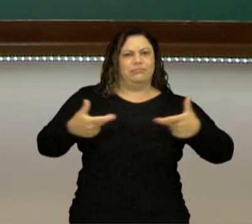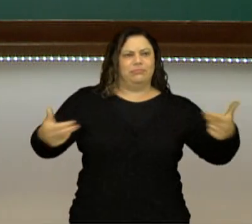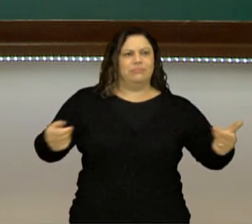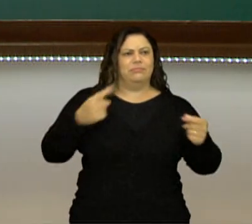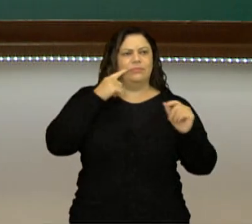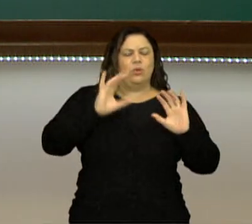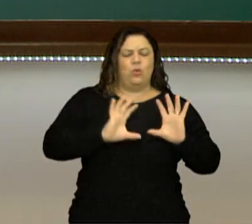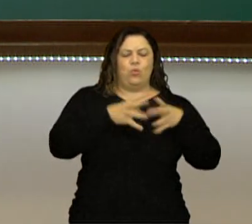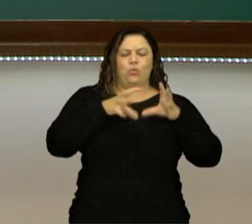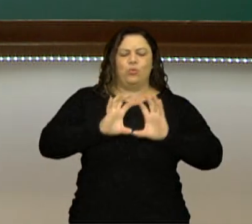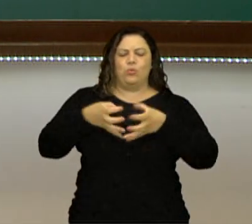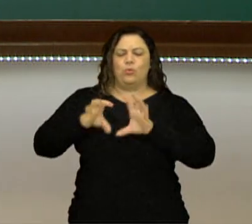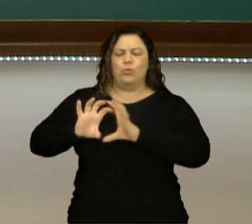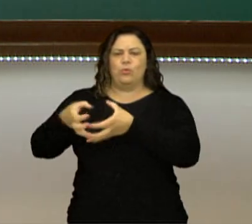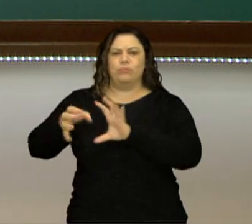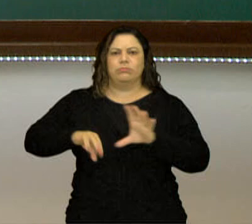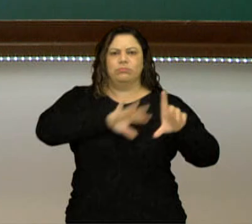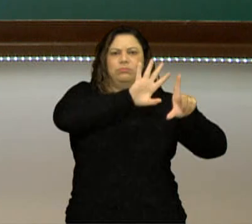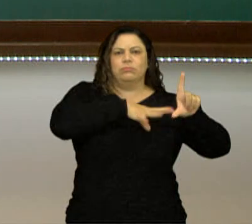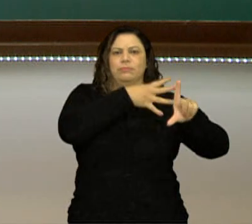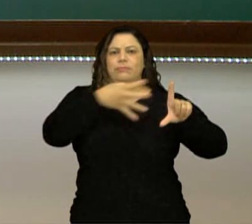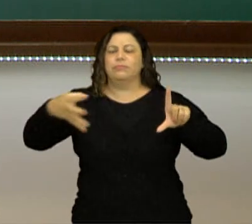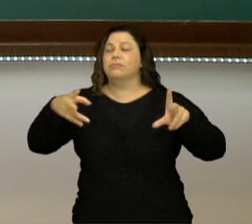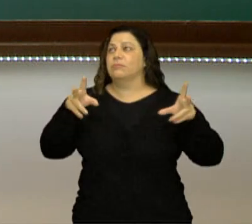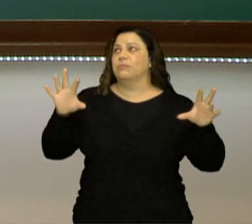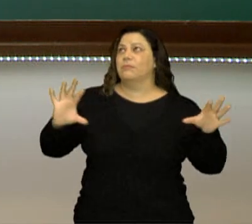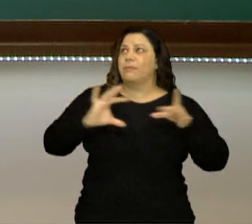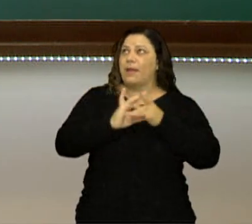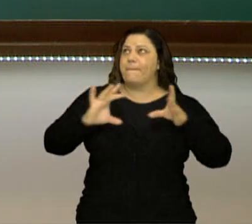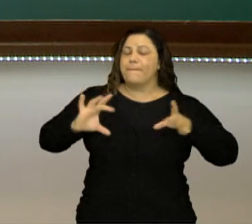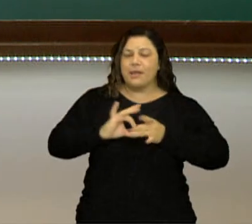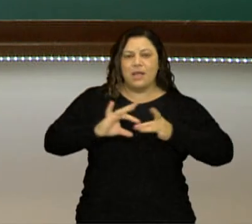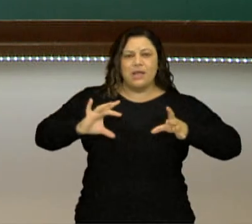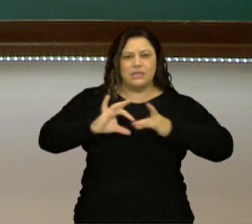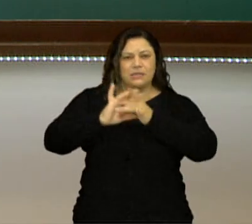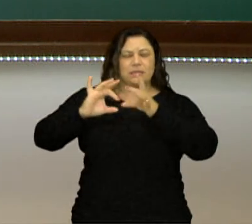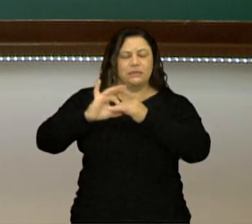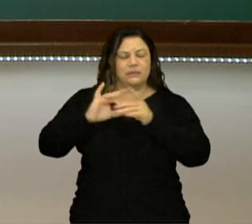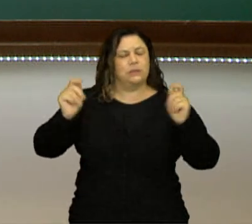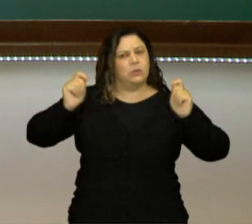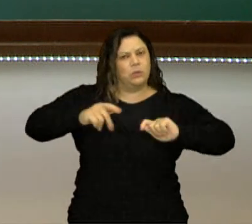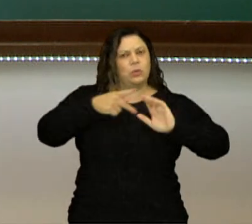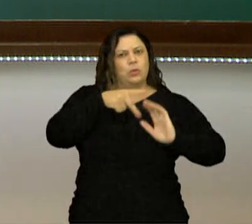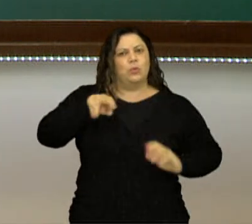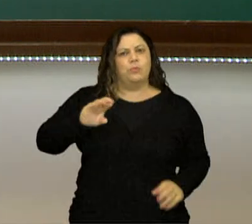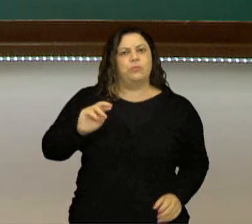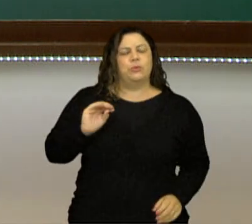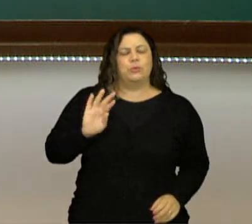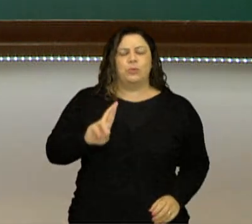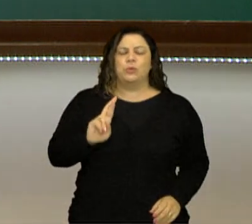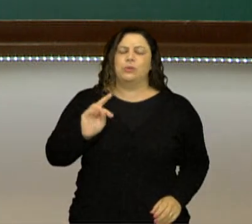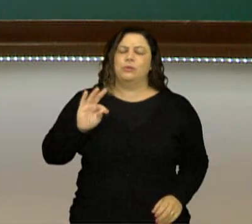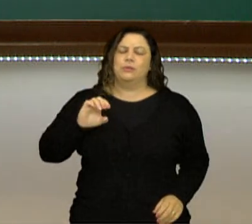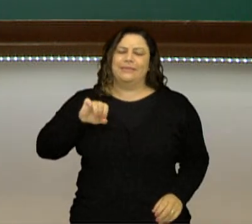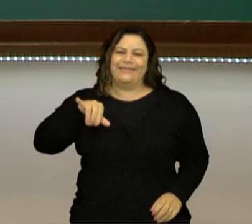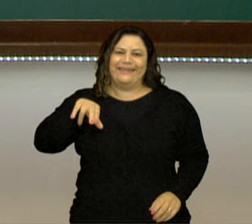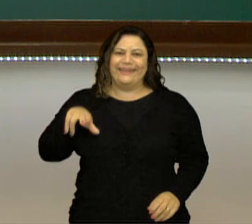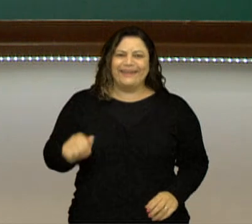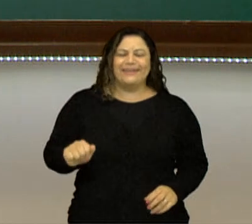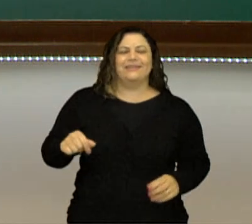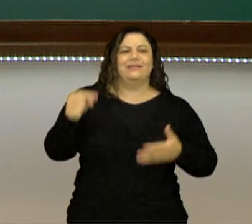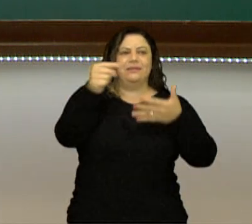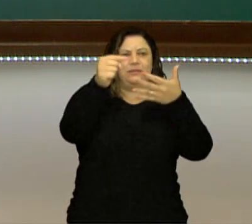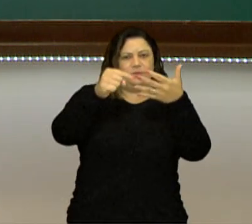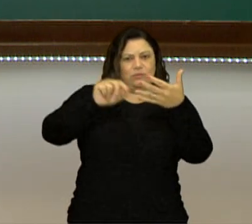de aminoácidos ligados por ligações peptídicas vão formar as chamadas proteínas com as suas funções específicas, como a gente viu agora há